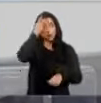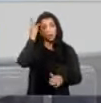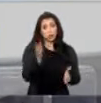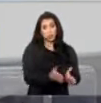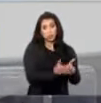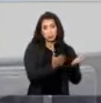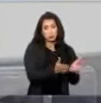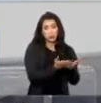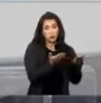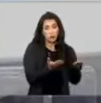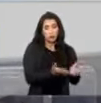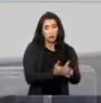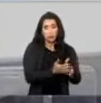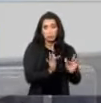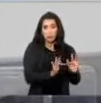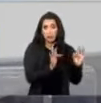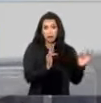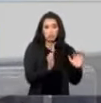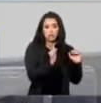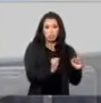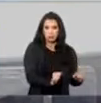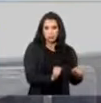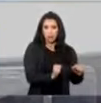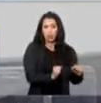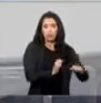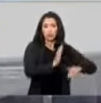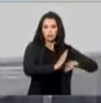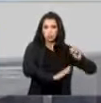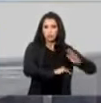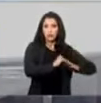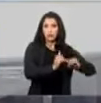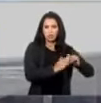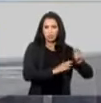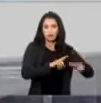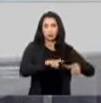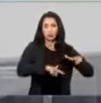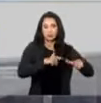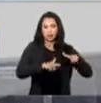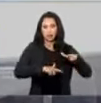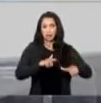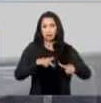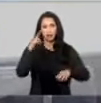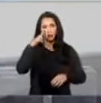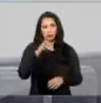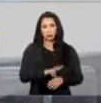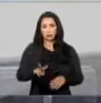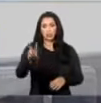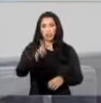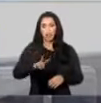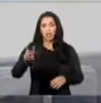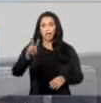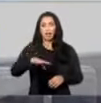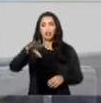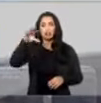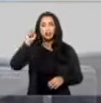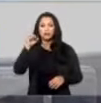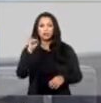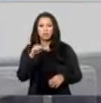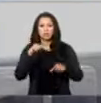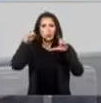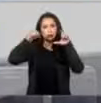possa se capacitar para trabalhar nesse setor audiovisual em qualquer função, que é um setor em que as pessoas se capacitam e passam